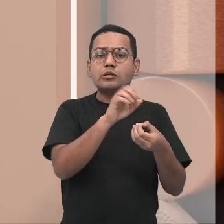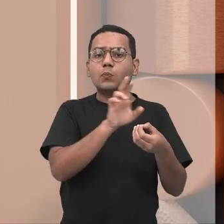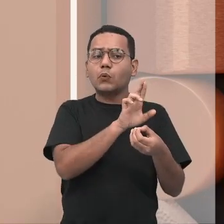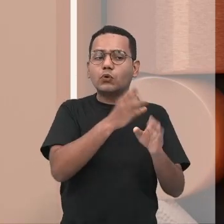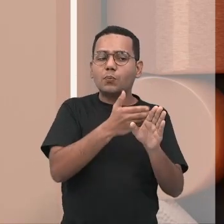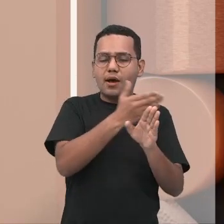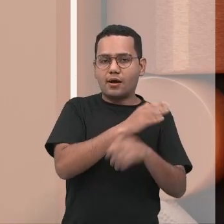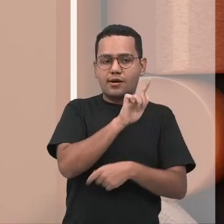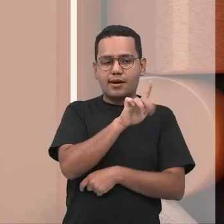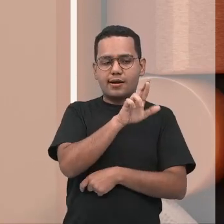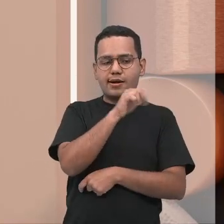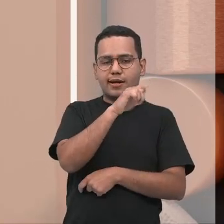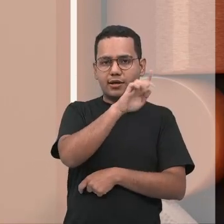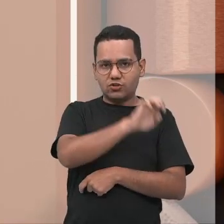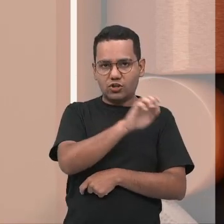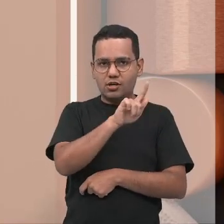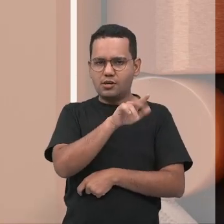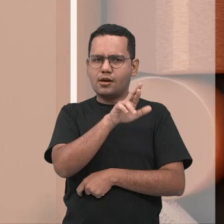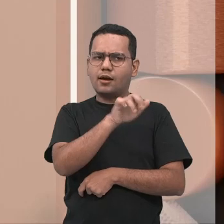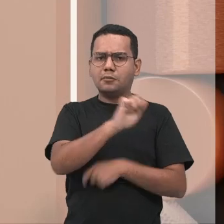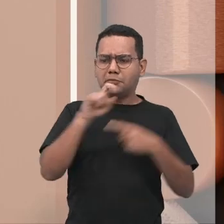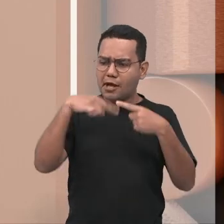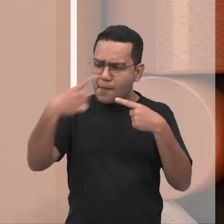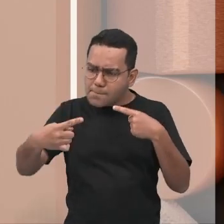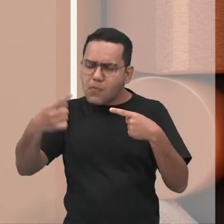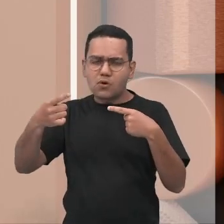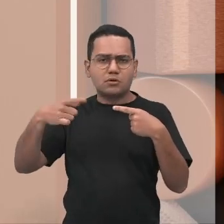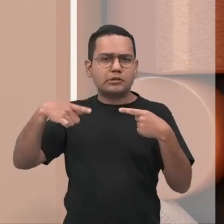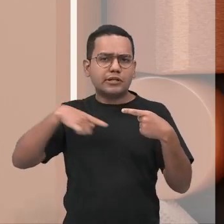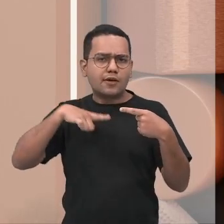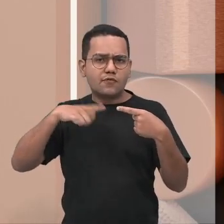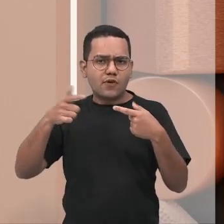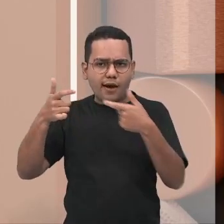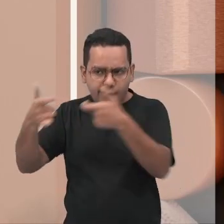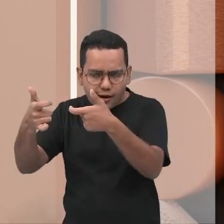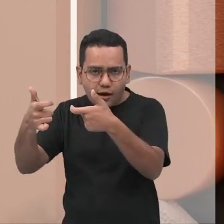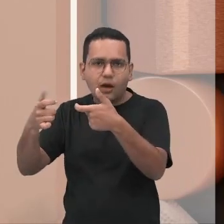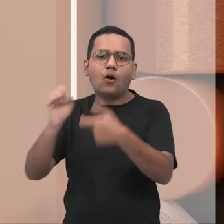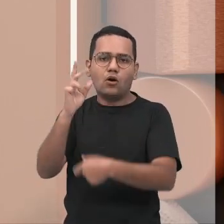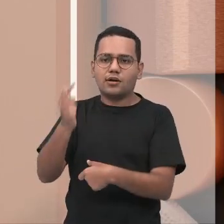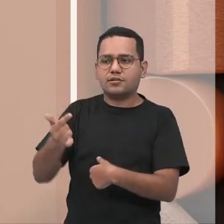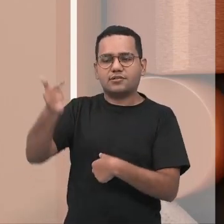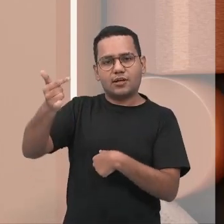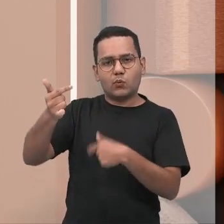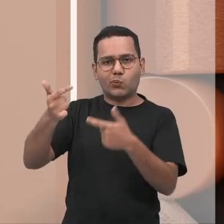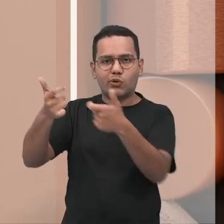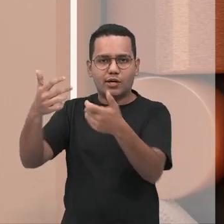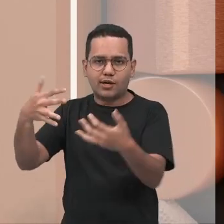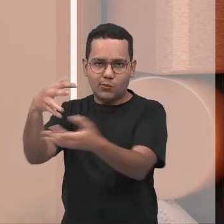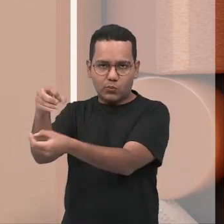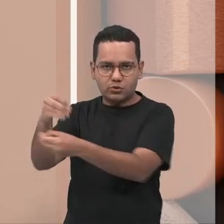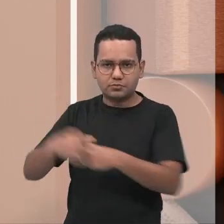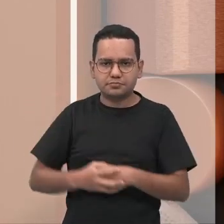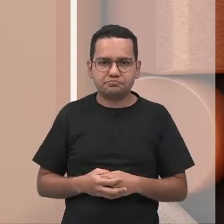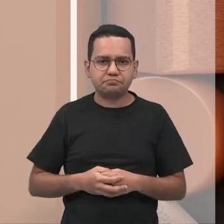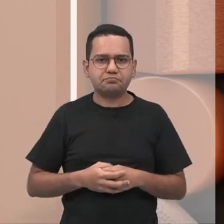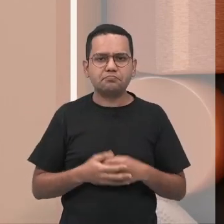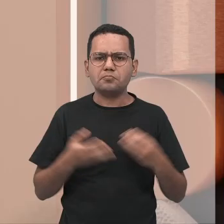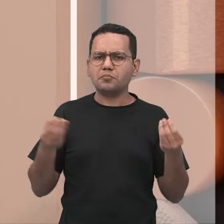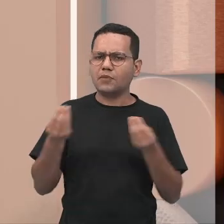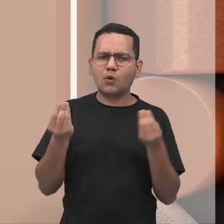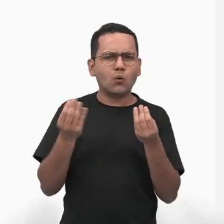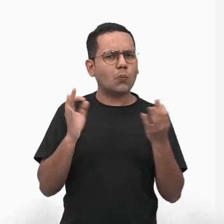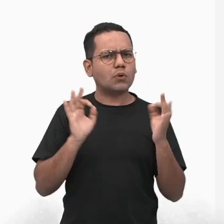Guerra. Vamos então ver um pouquinho mais sobre quais foram as fases desse conflito e como a gente pode dividir para entender de forma